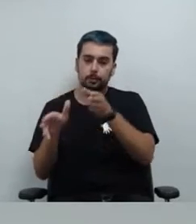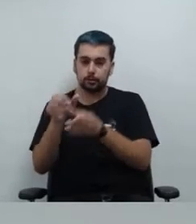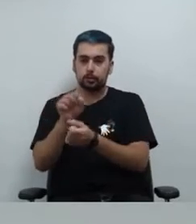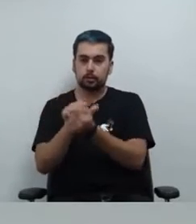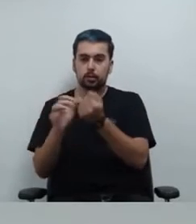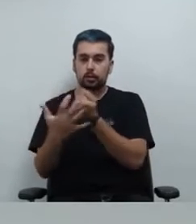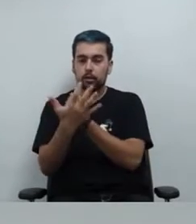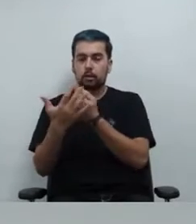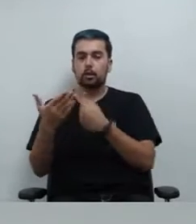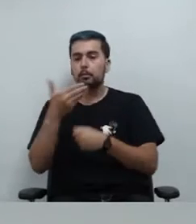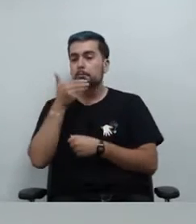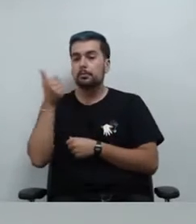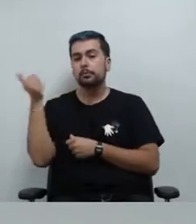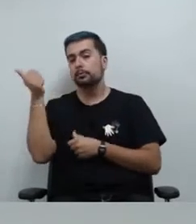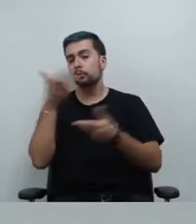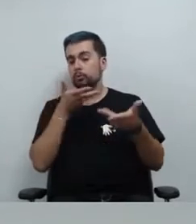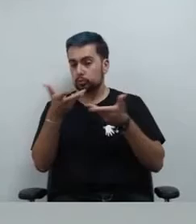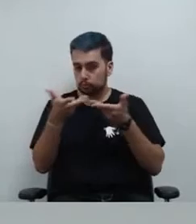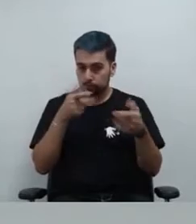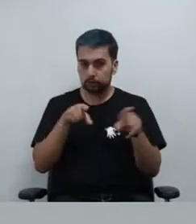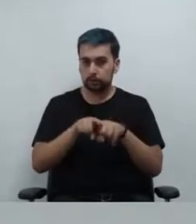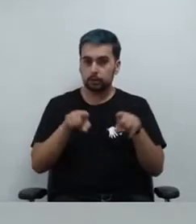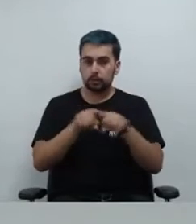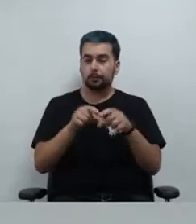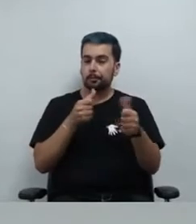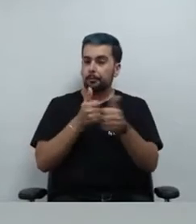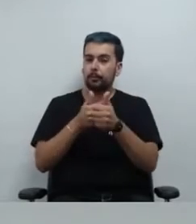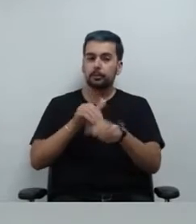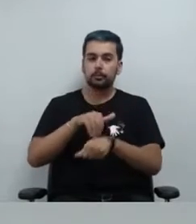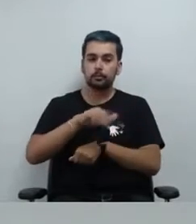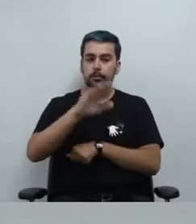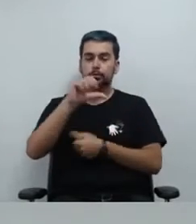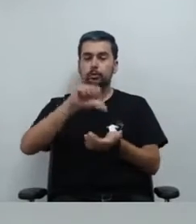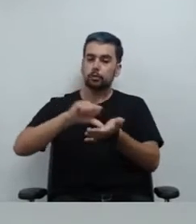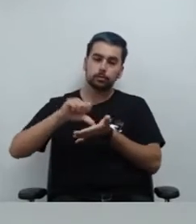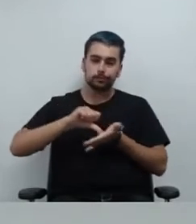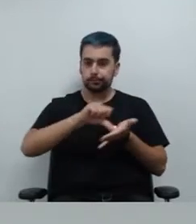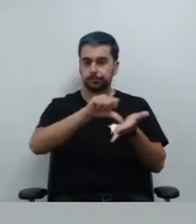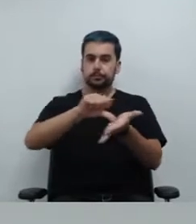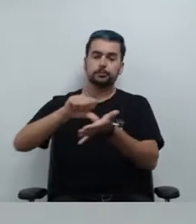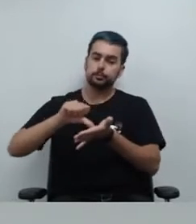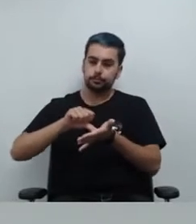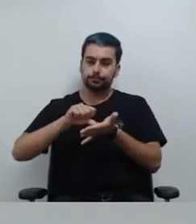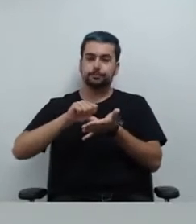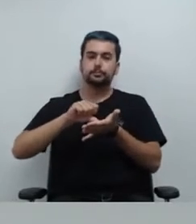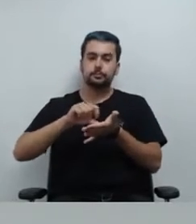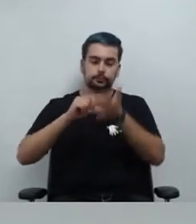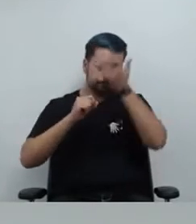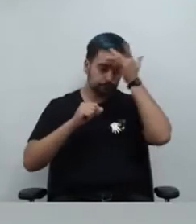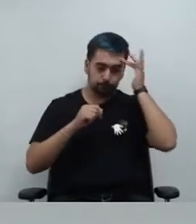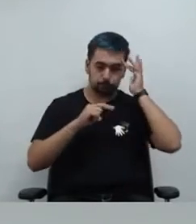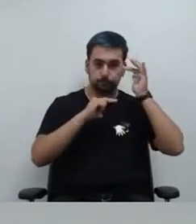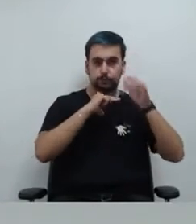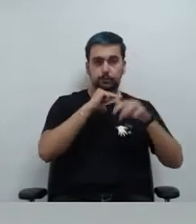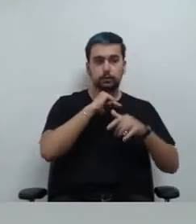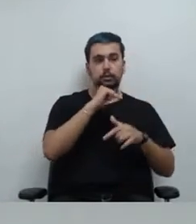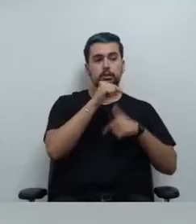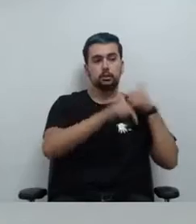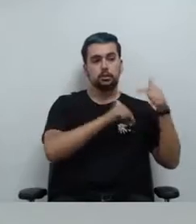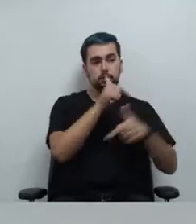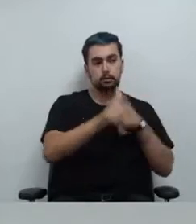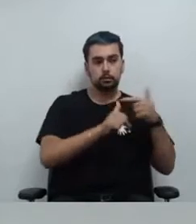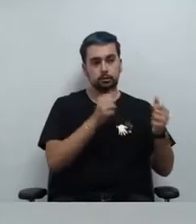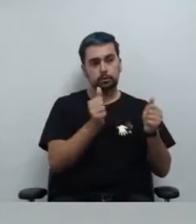para aprimorar essa atuação e estar mais próximo das unidades e de quem realiza atividade fim com